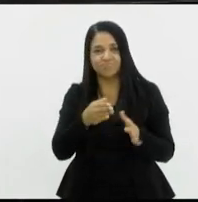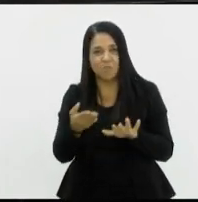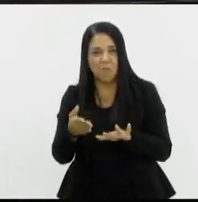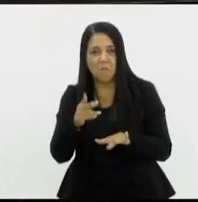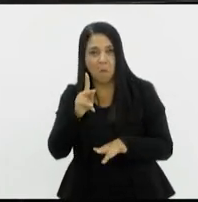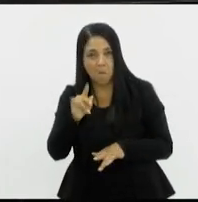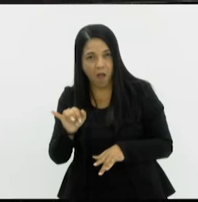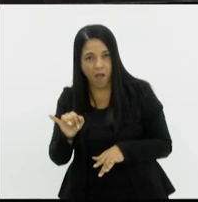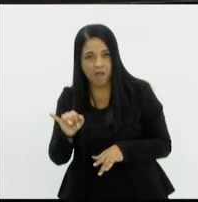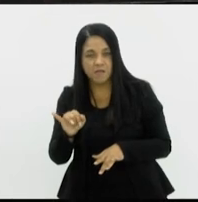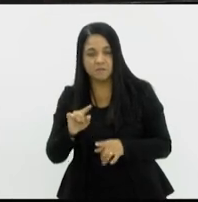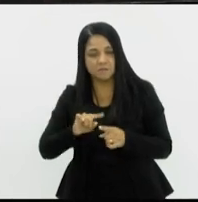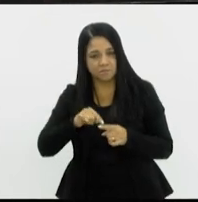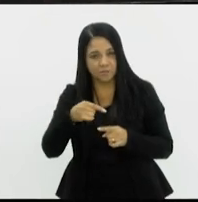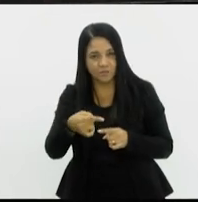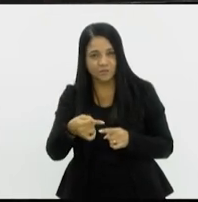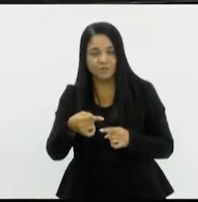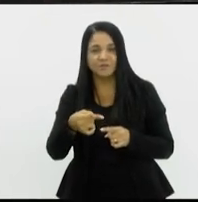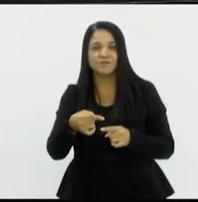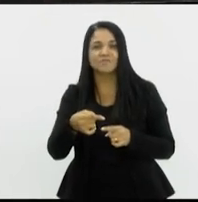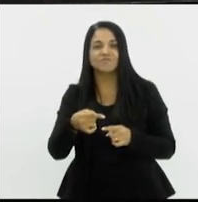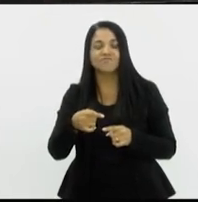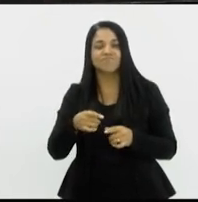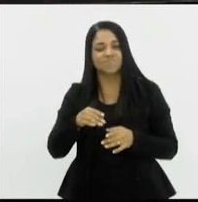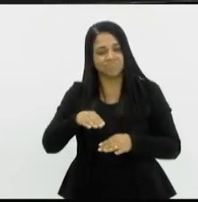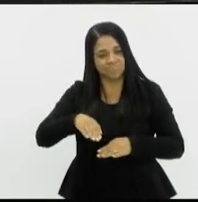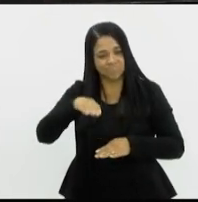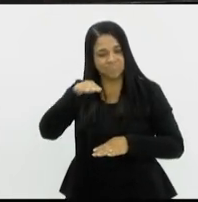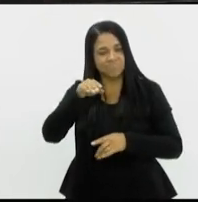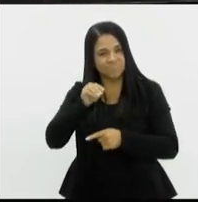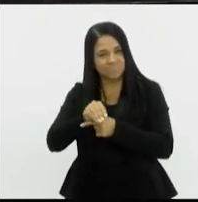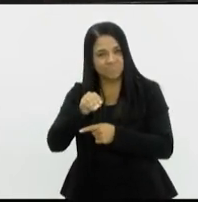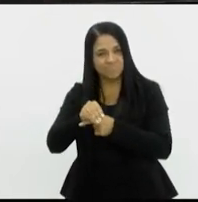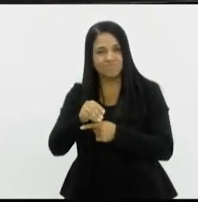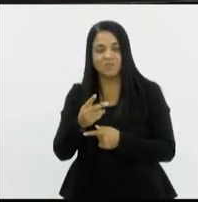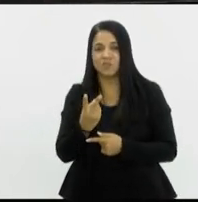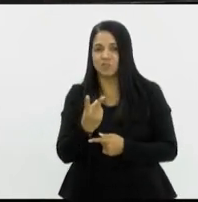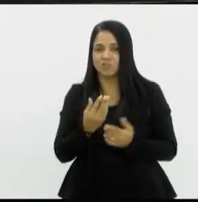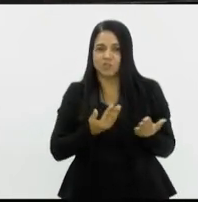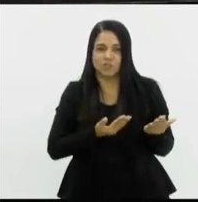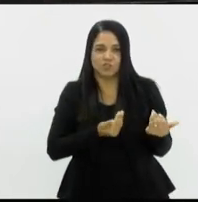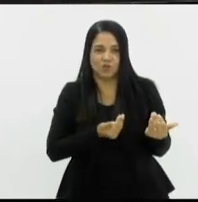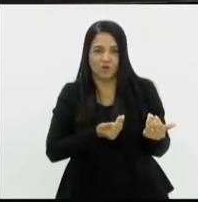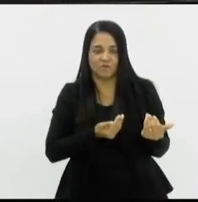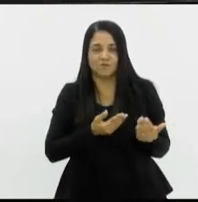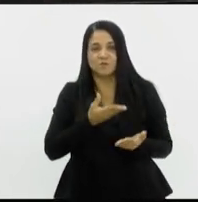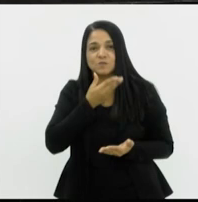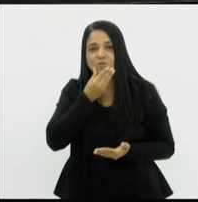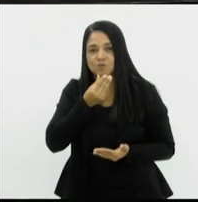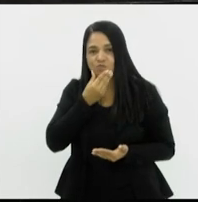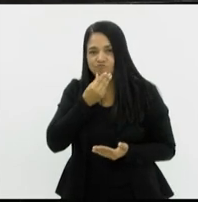pai, criou dois jovens garotos, né, de forma honrosa.